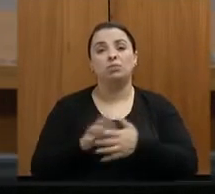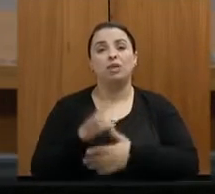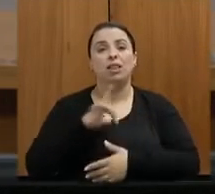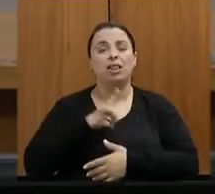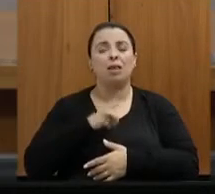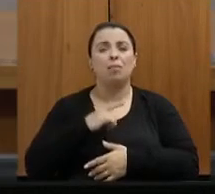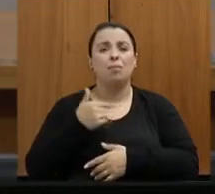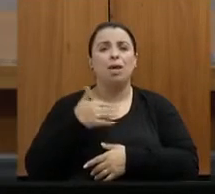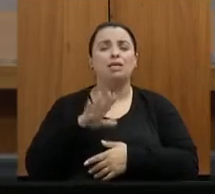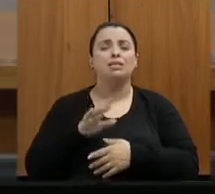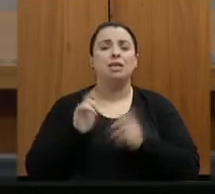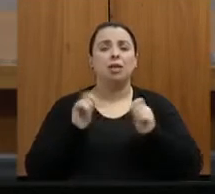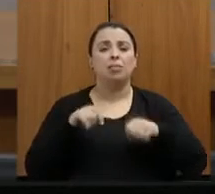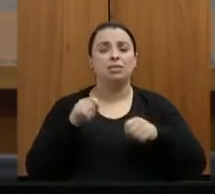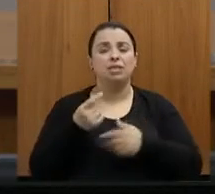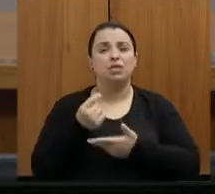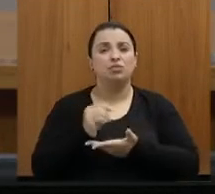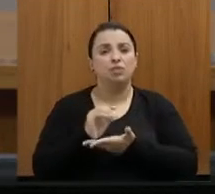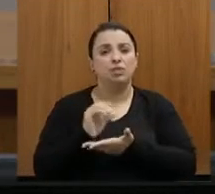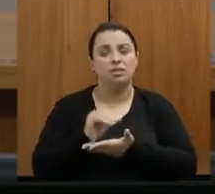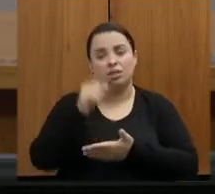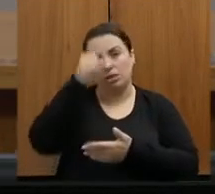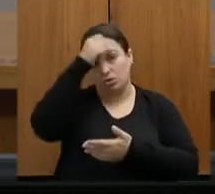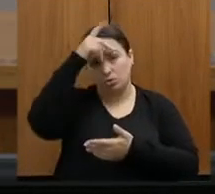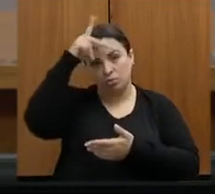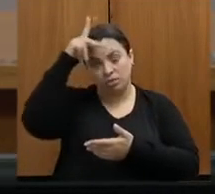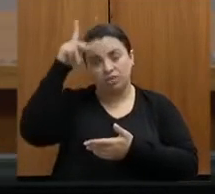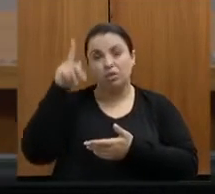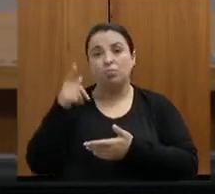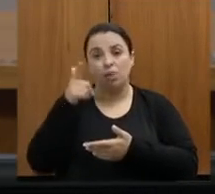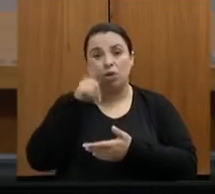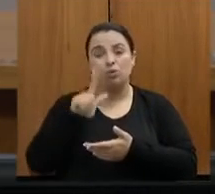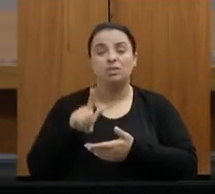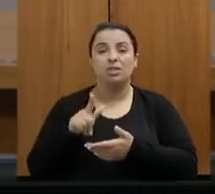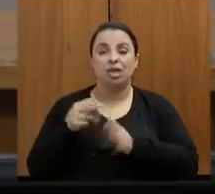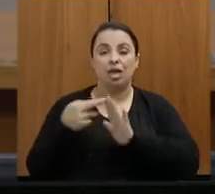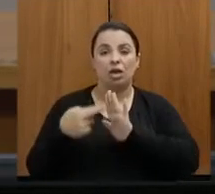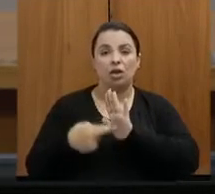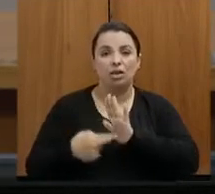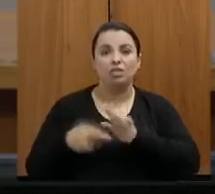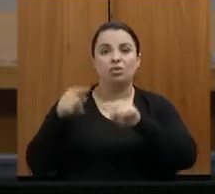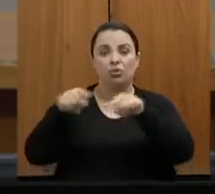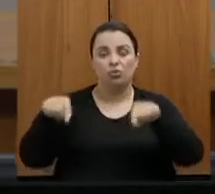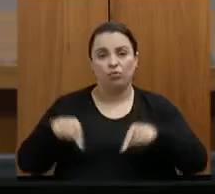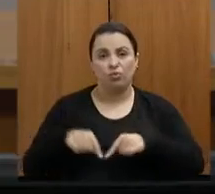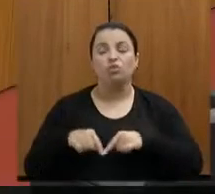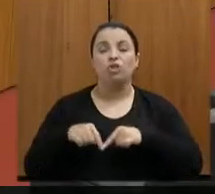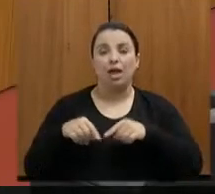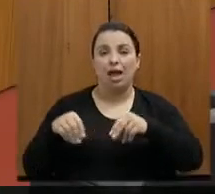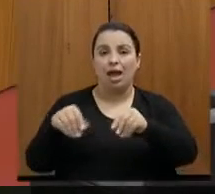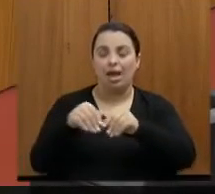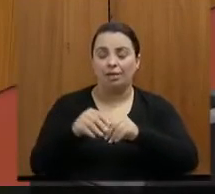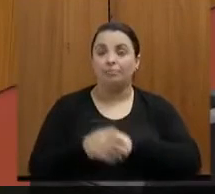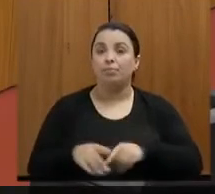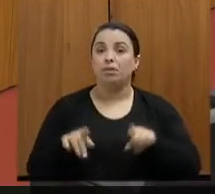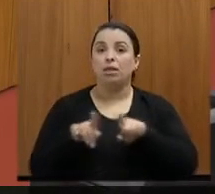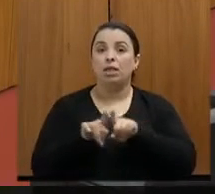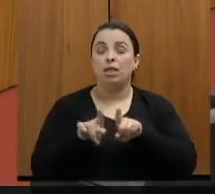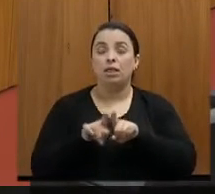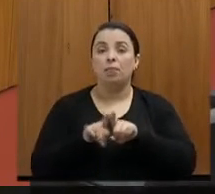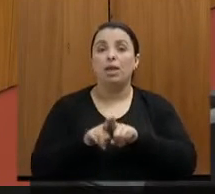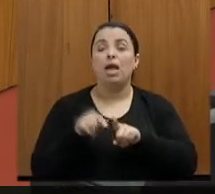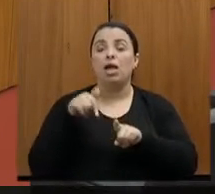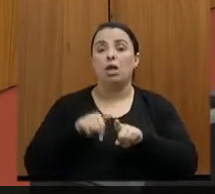financeira dos municípios para realizar a regularização fundiária. Temos tomado para o Estado a execução da regularização